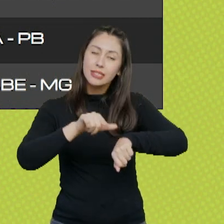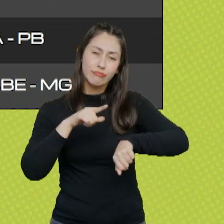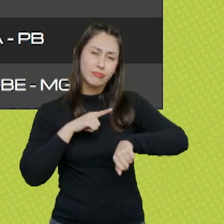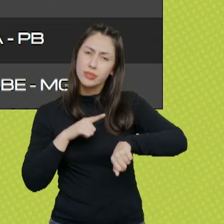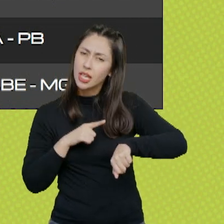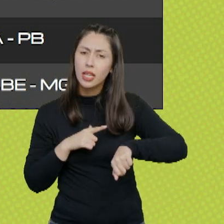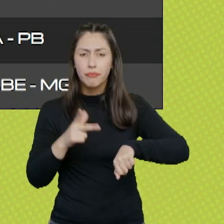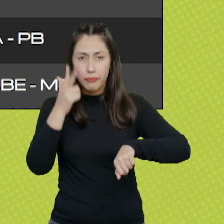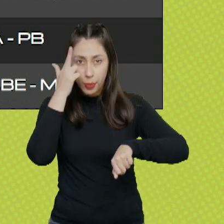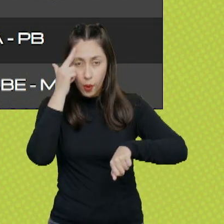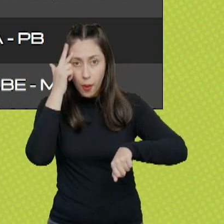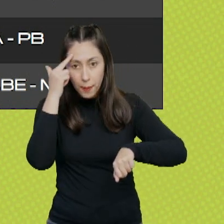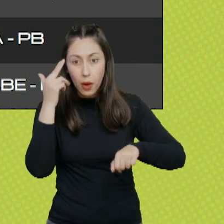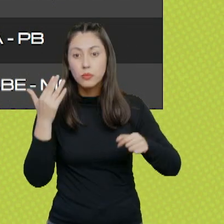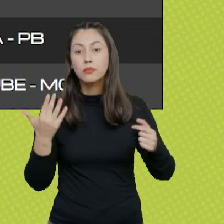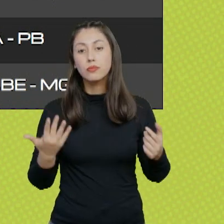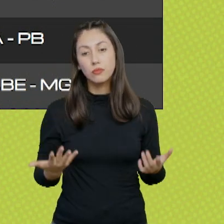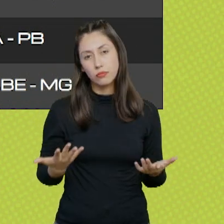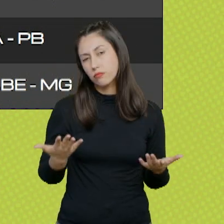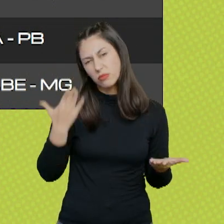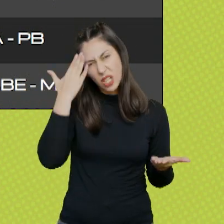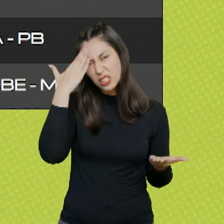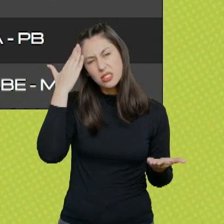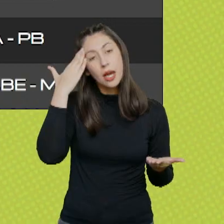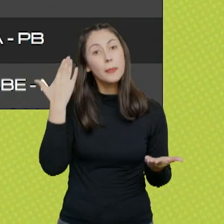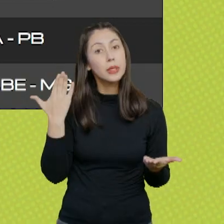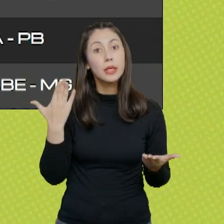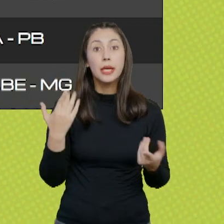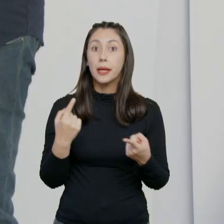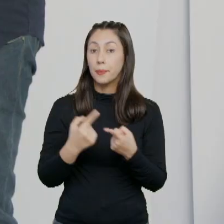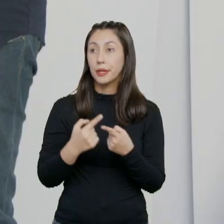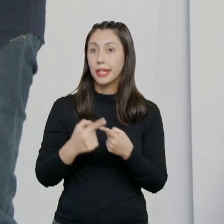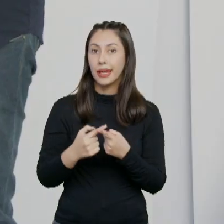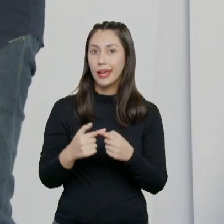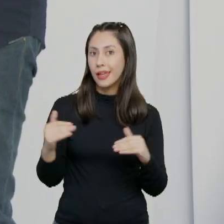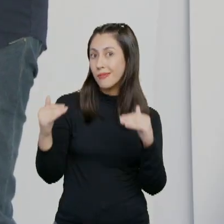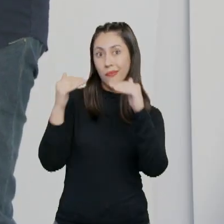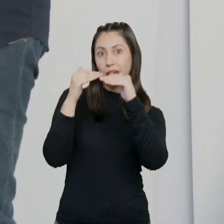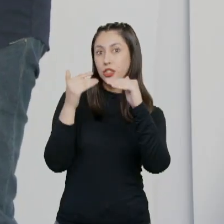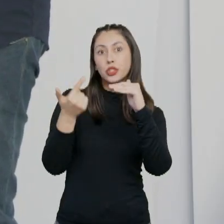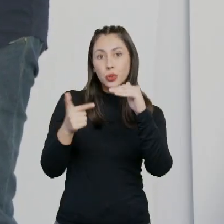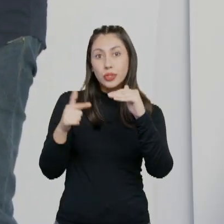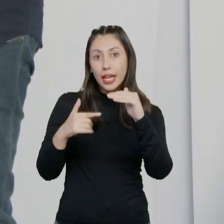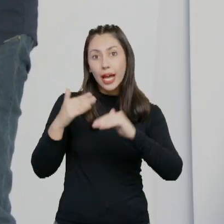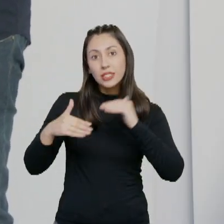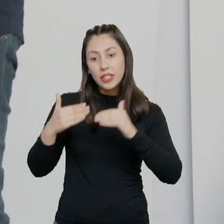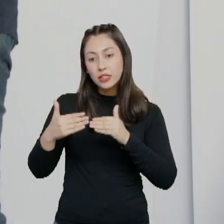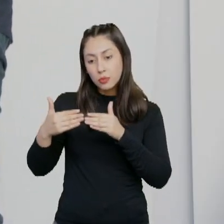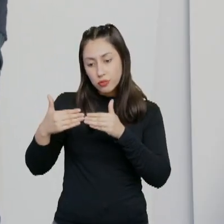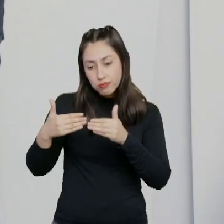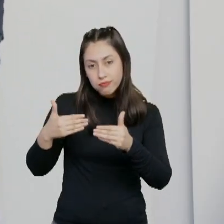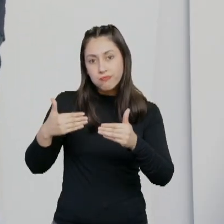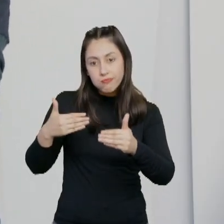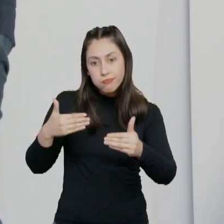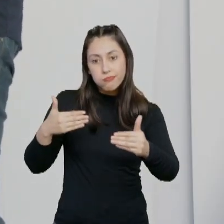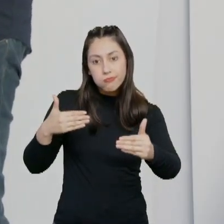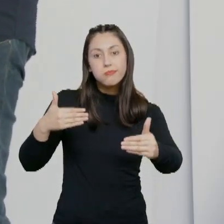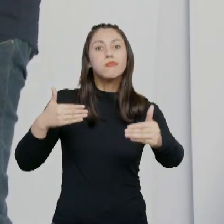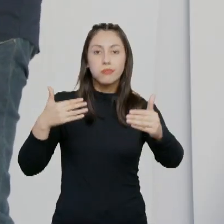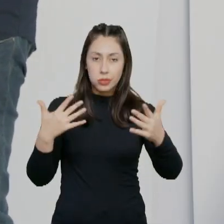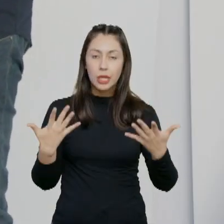prorrogação, essas coisas que podem acontecer. Você sabe, no basquete não tem empate, então se for empatando, tem prorrogação, isso pode acontecer, mas em